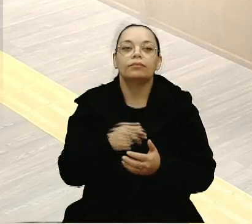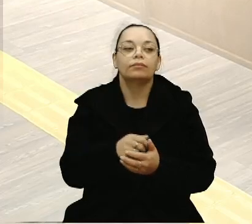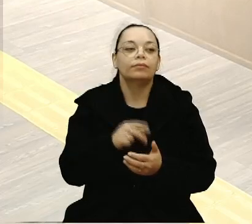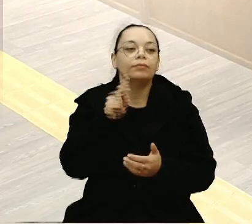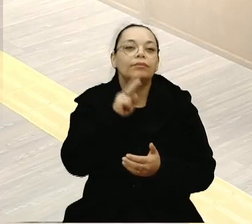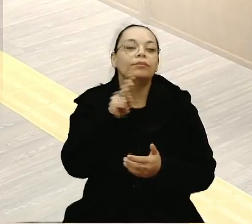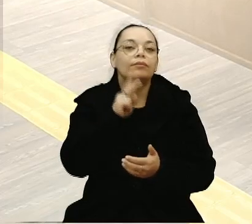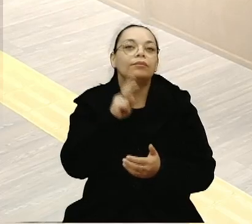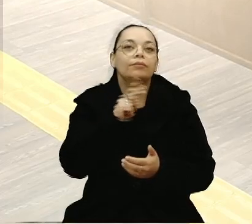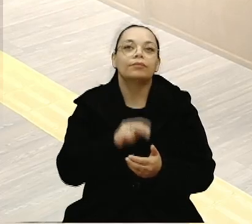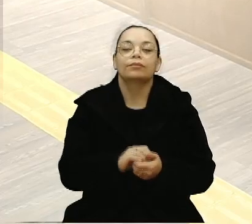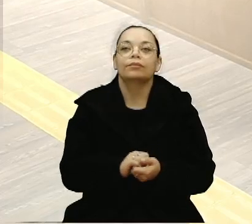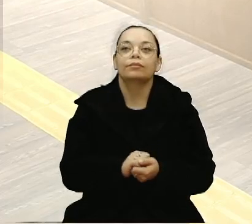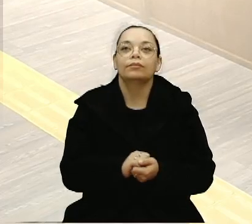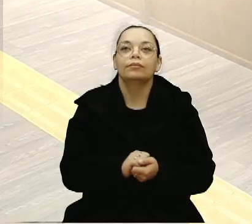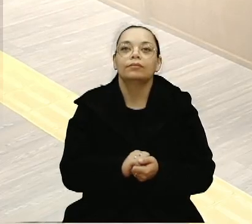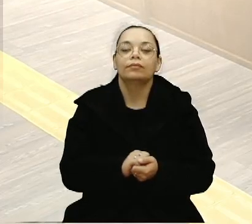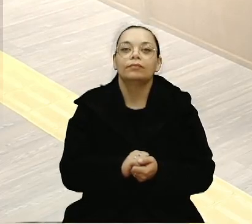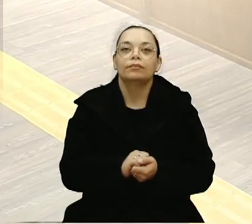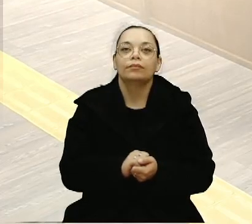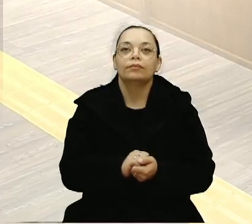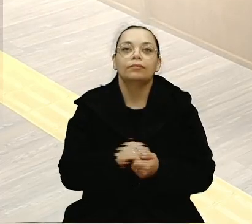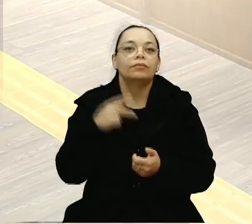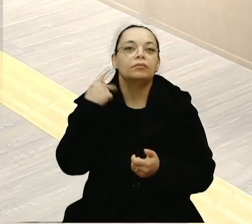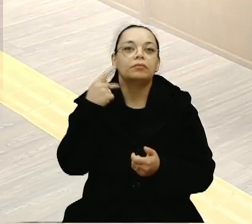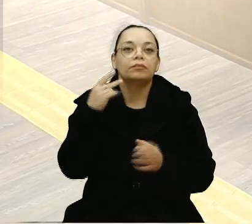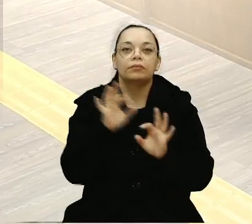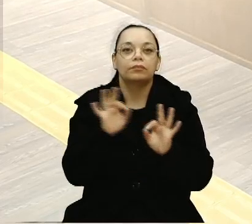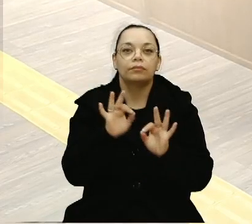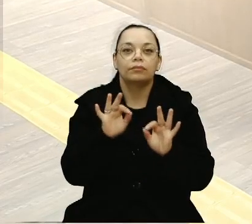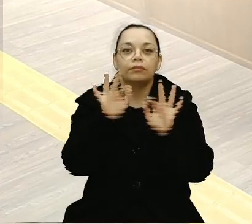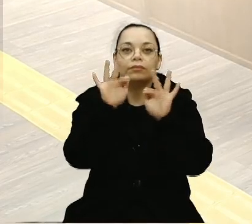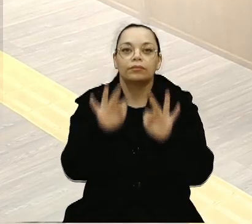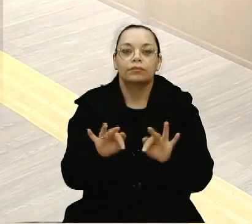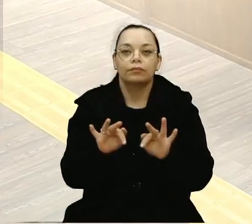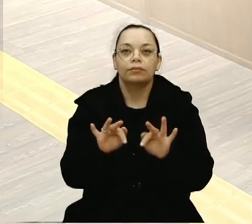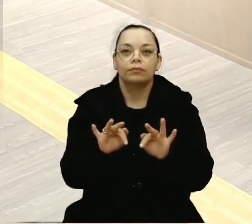Não havendo mais nenhum vereador inscrito, encerradas as pequenas comunicações.